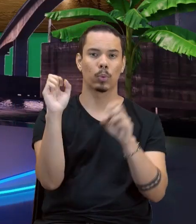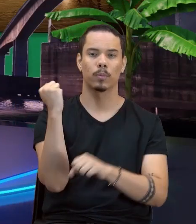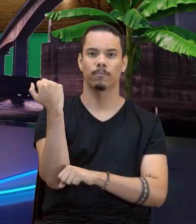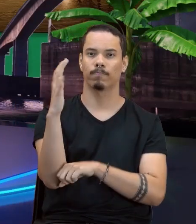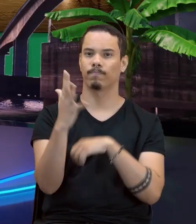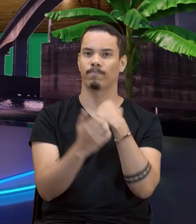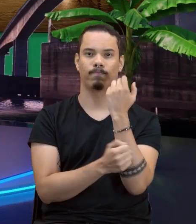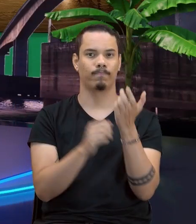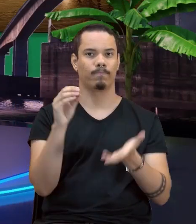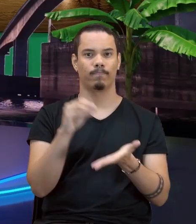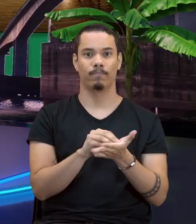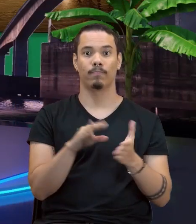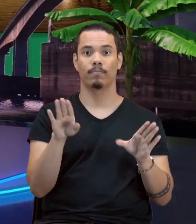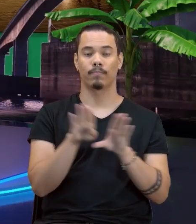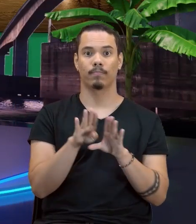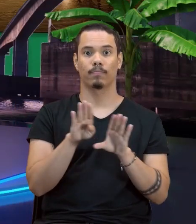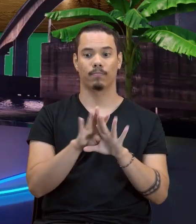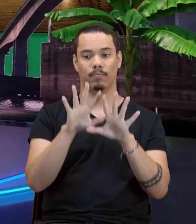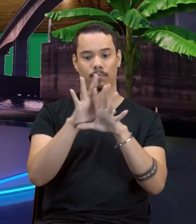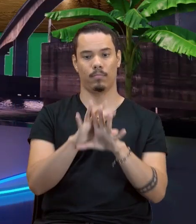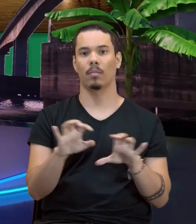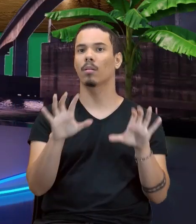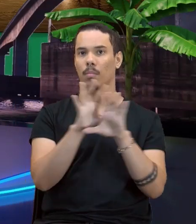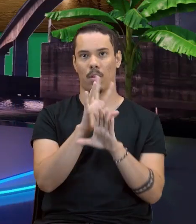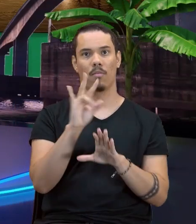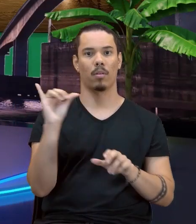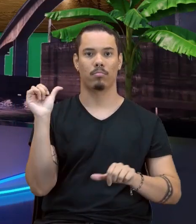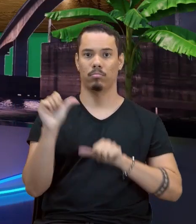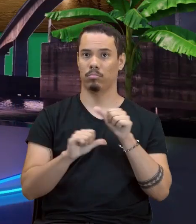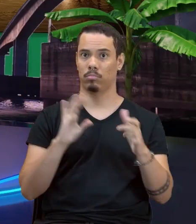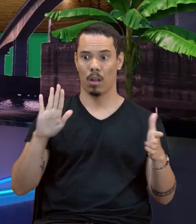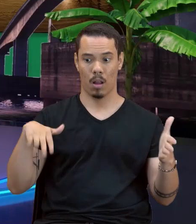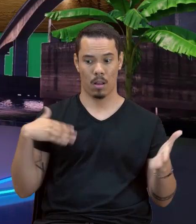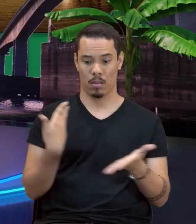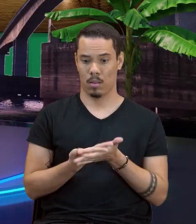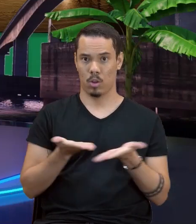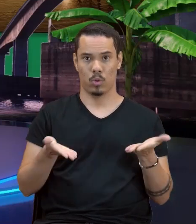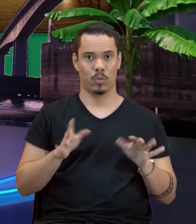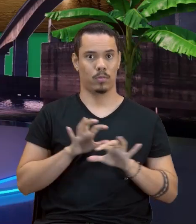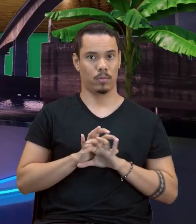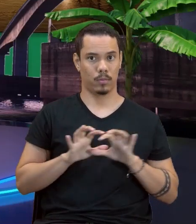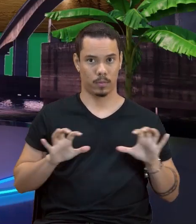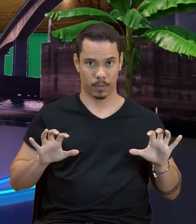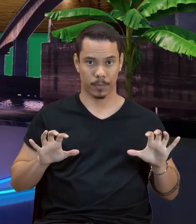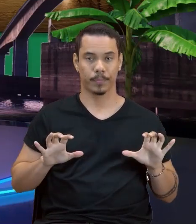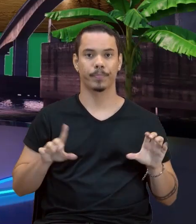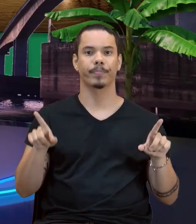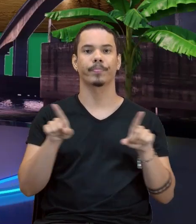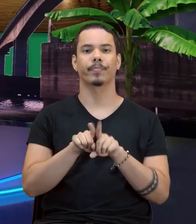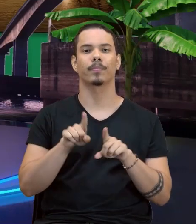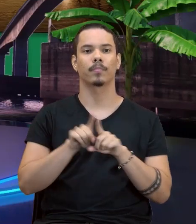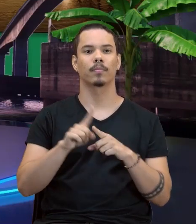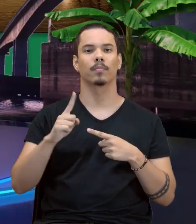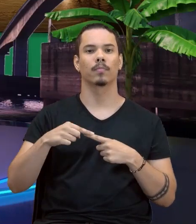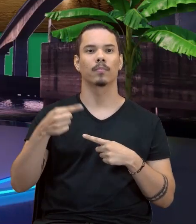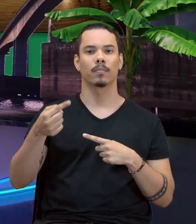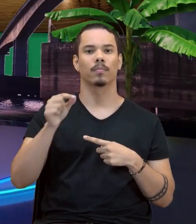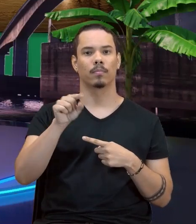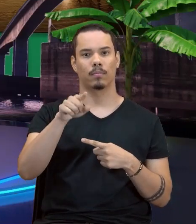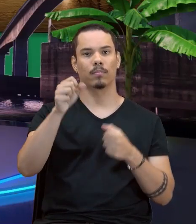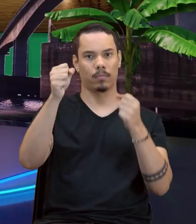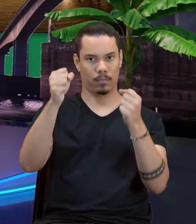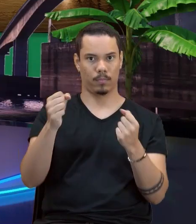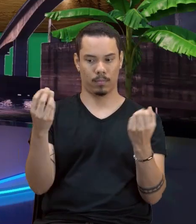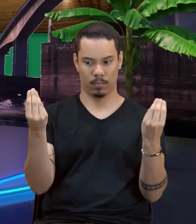a paisagem acaba sendo transformada até os dias atuais. Isso. Certo? Que é a outra, Você pode até grifar aí no